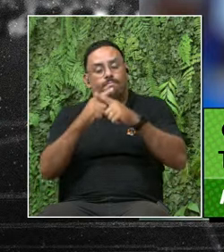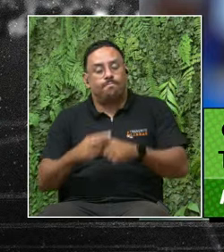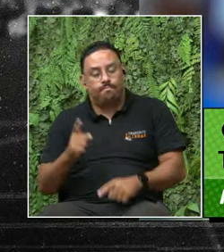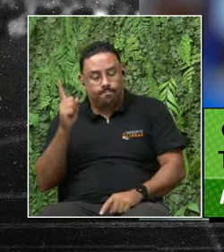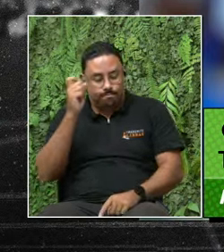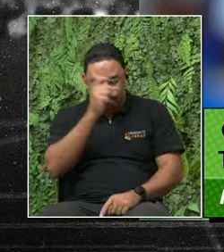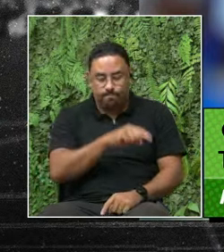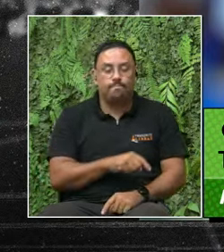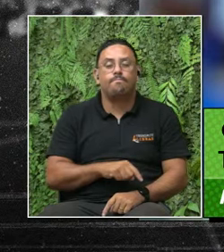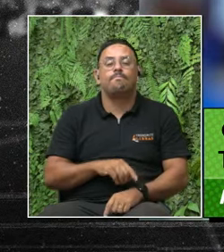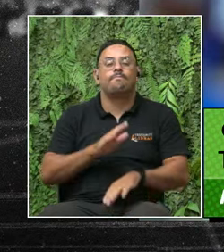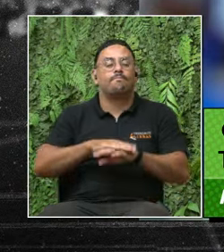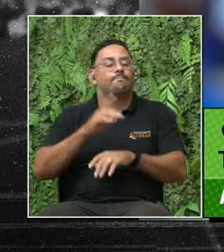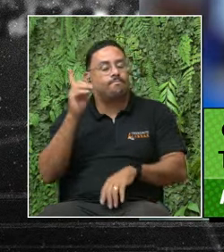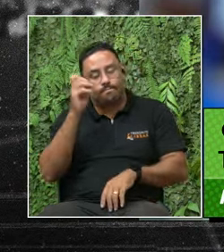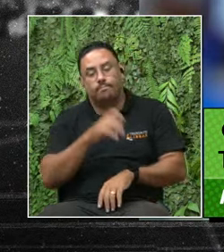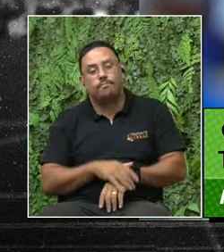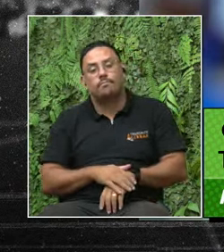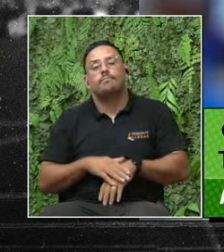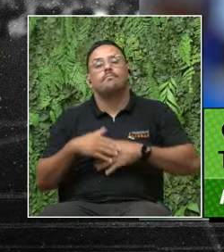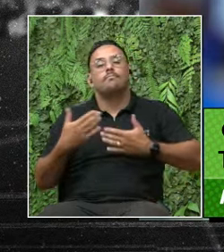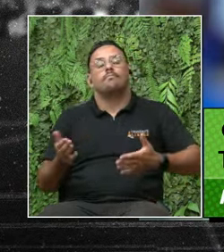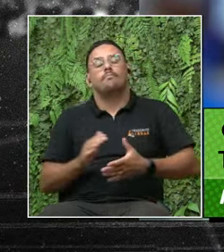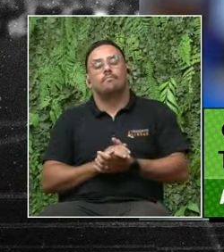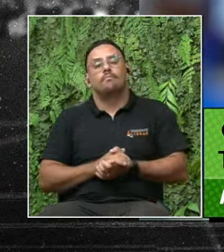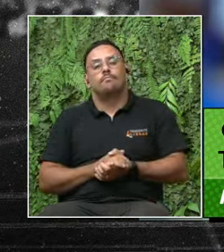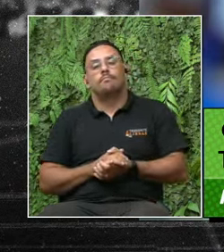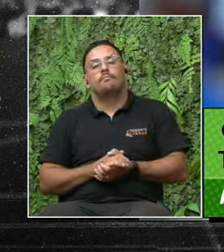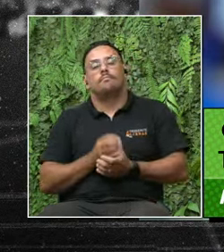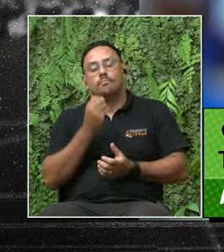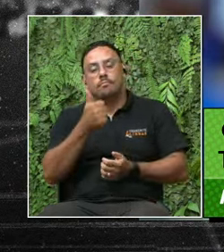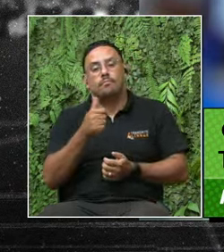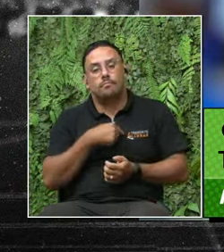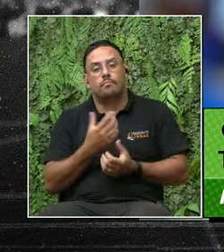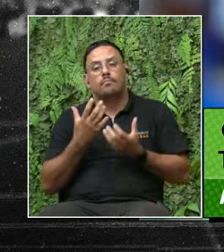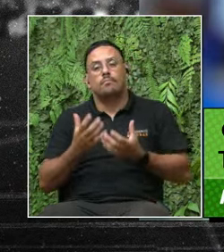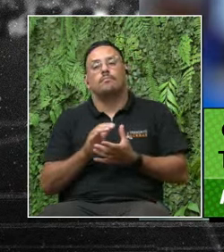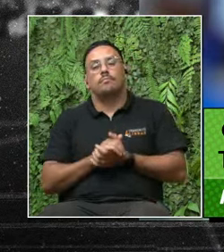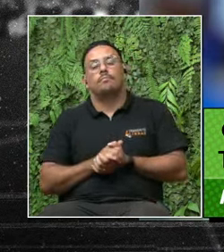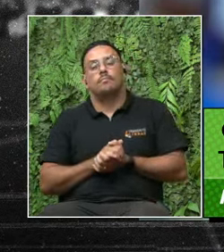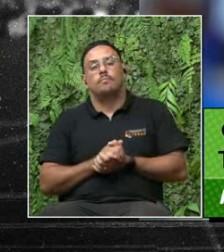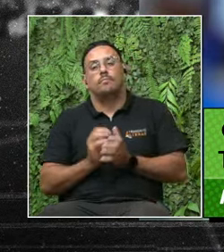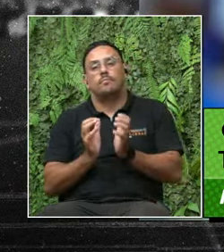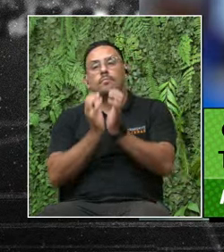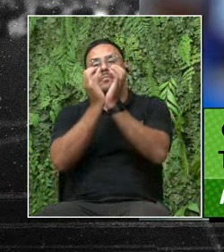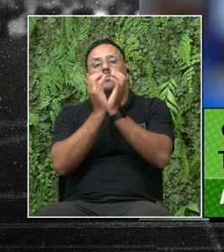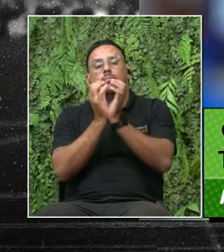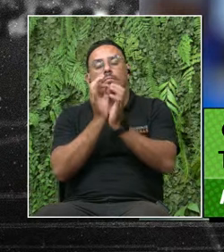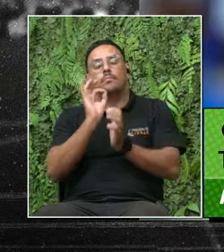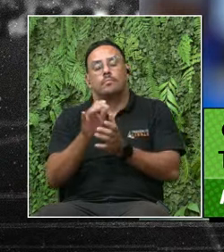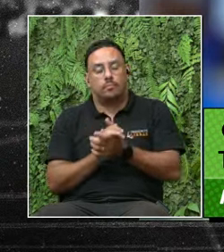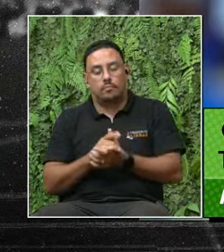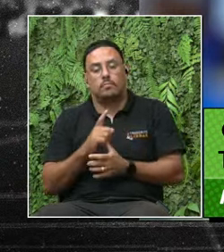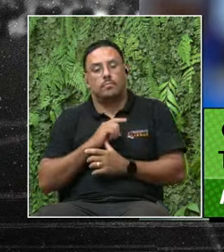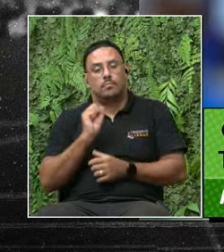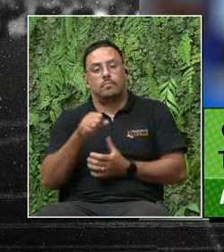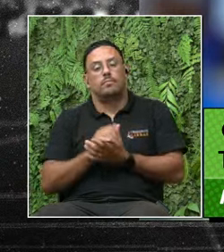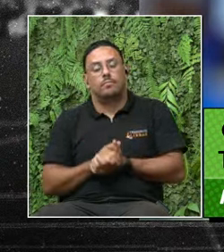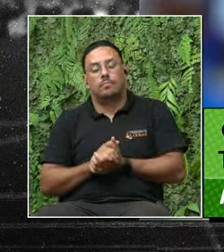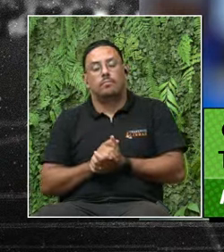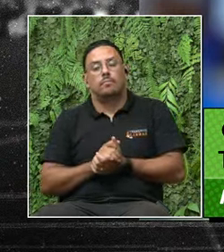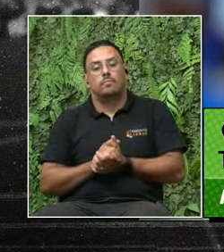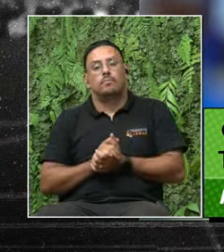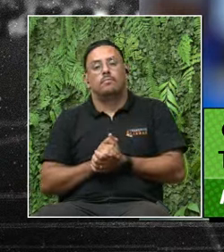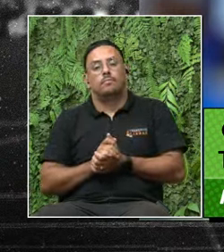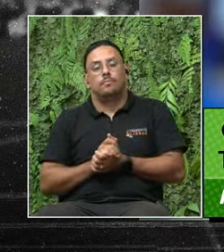difícil muy difícil esto está muy bien quer está la tenemos la